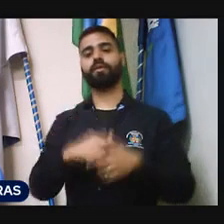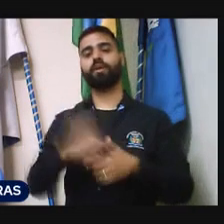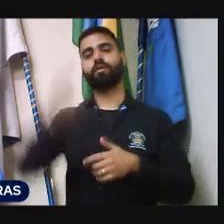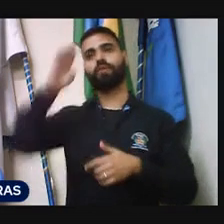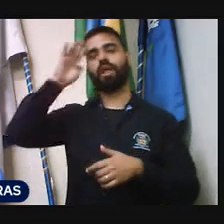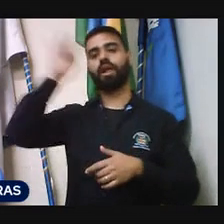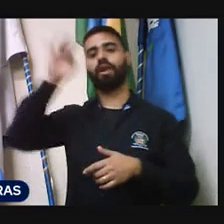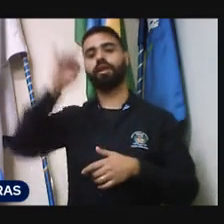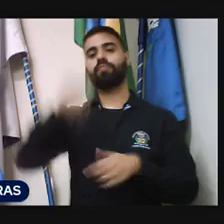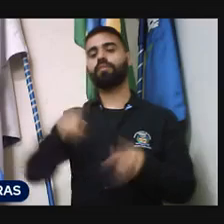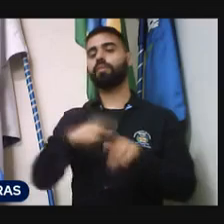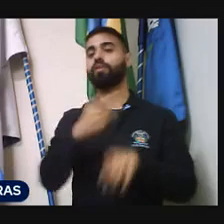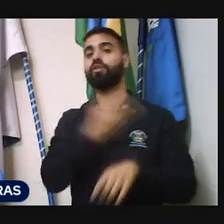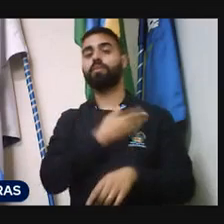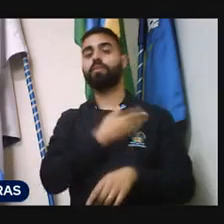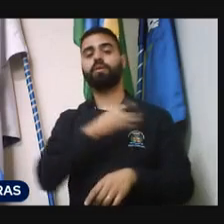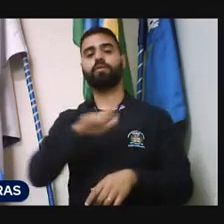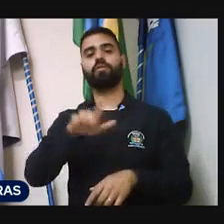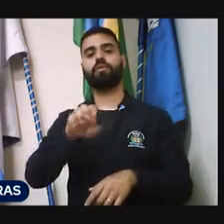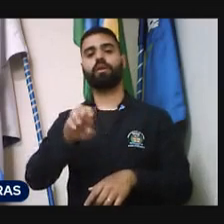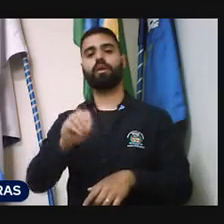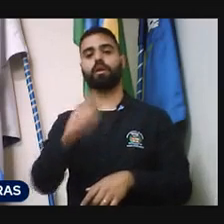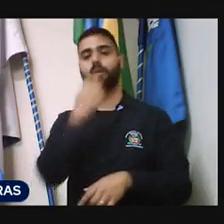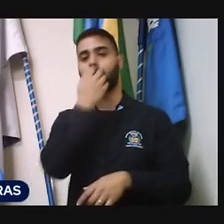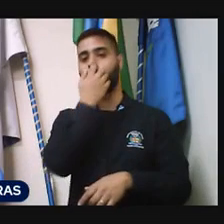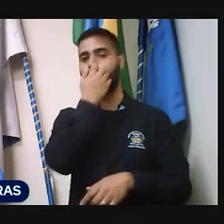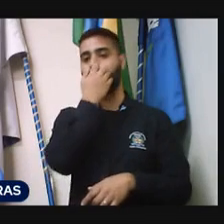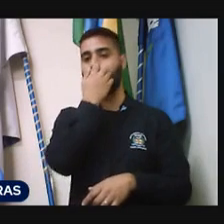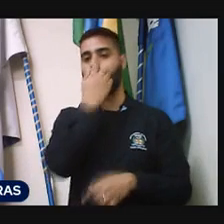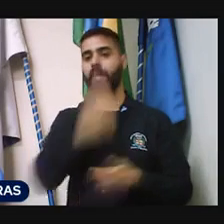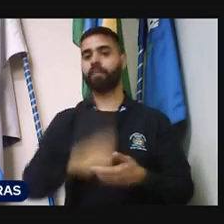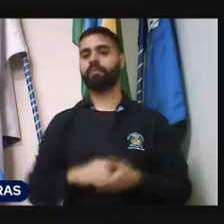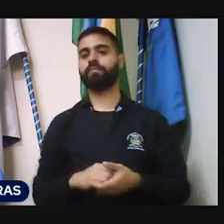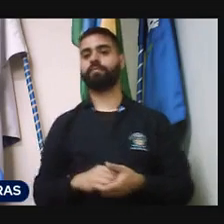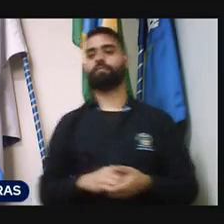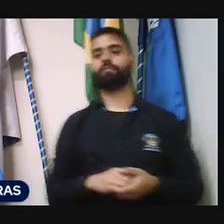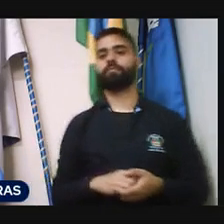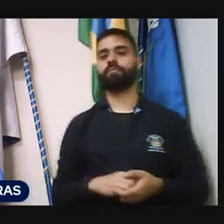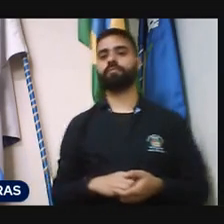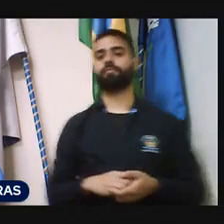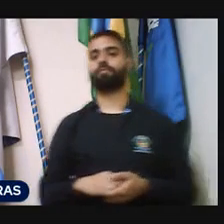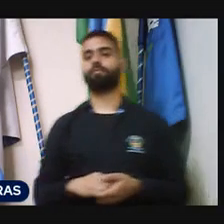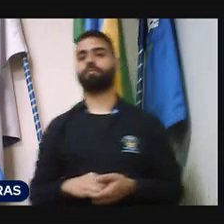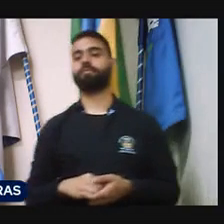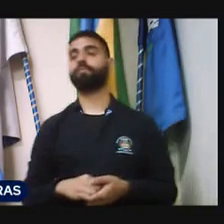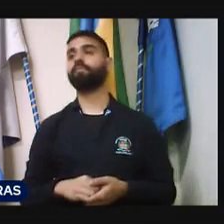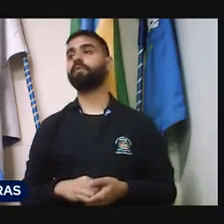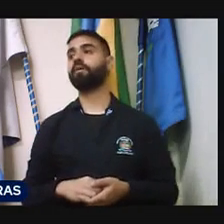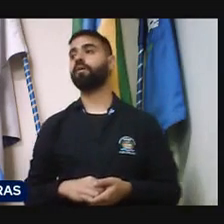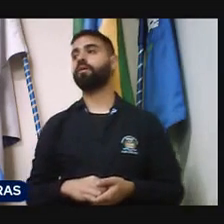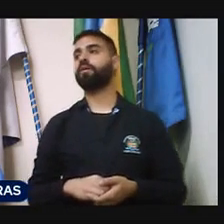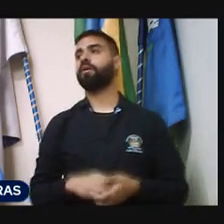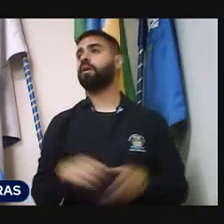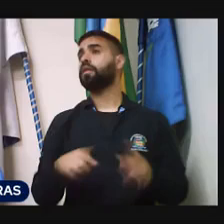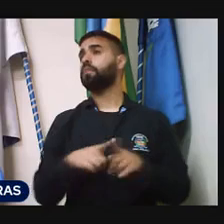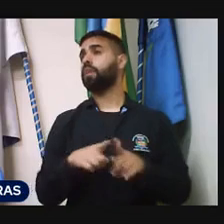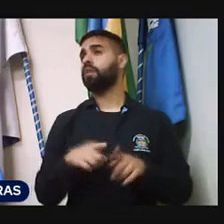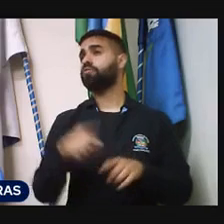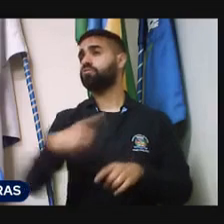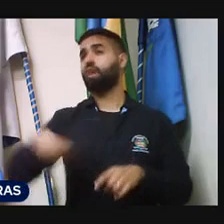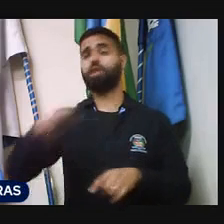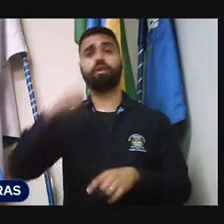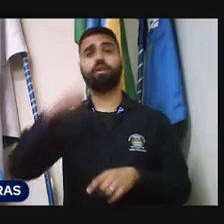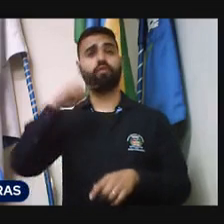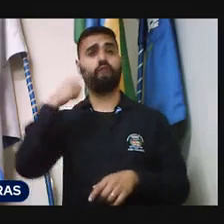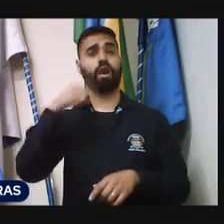gente relembra aí o nosso amigo Leonardo Pascoal e Deus tenha um bom lugar em certeza e os nossos aqui né